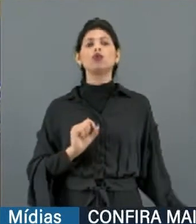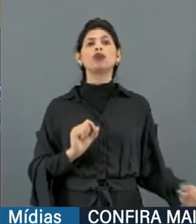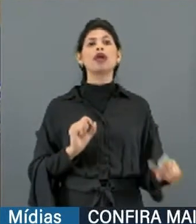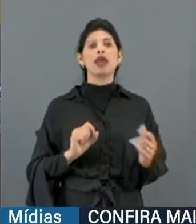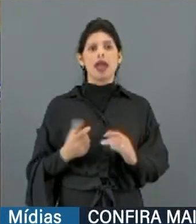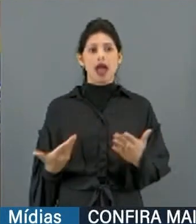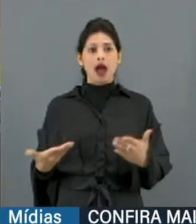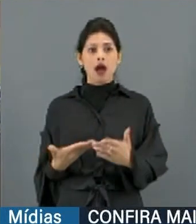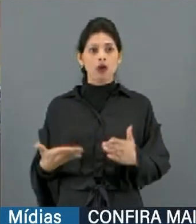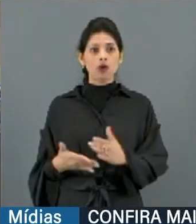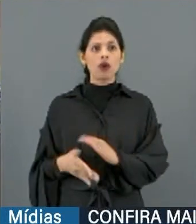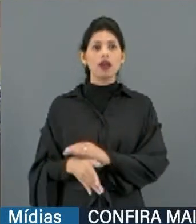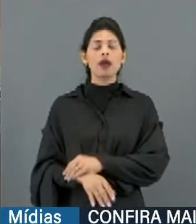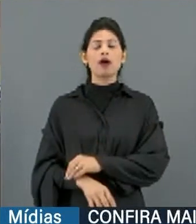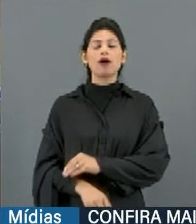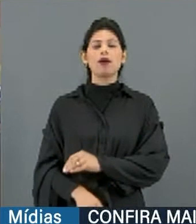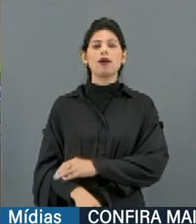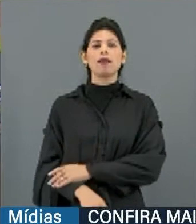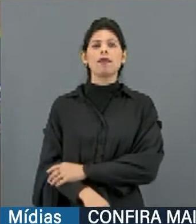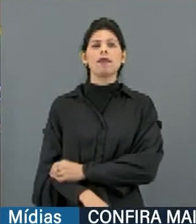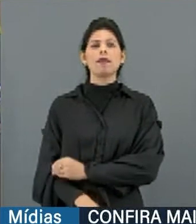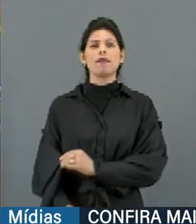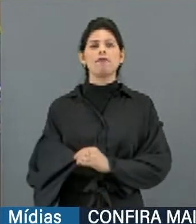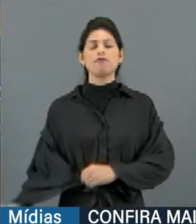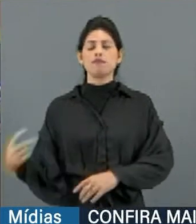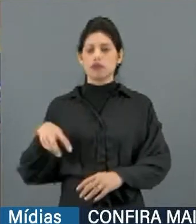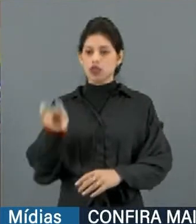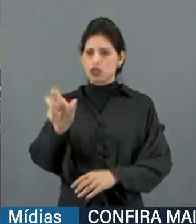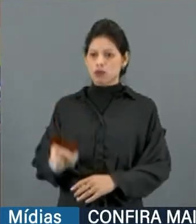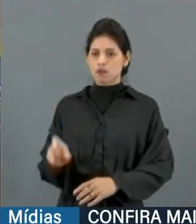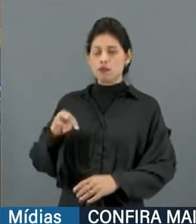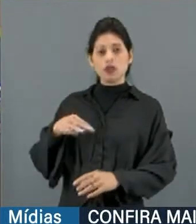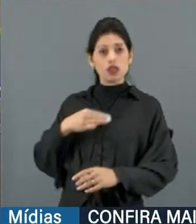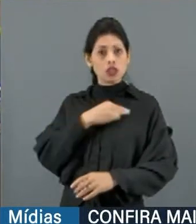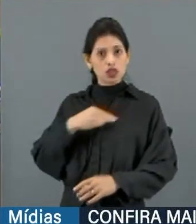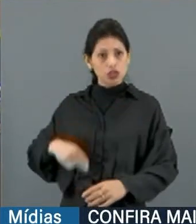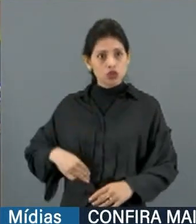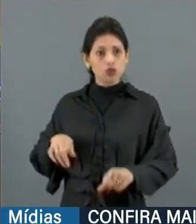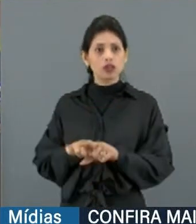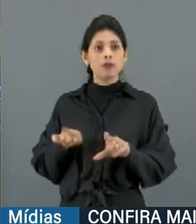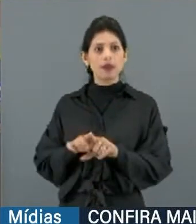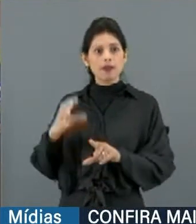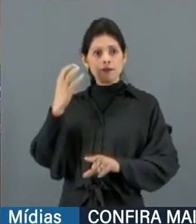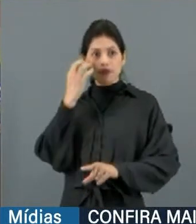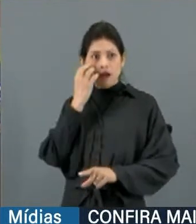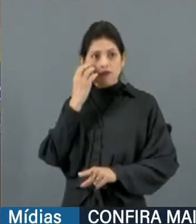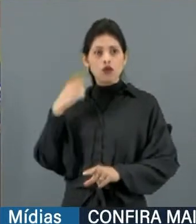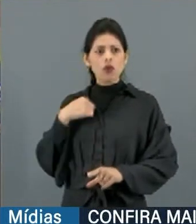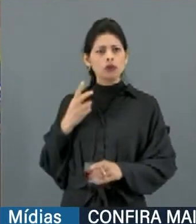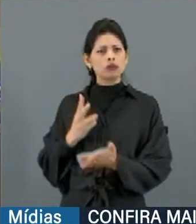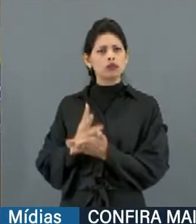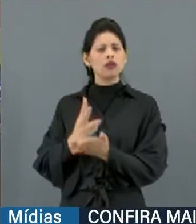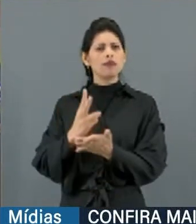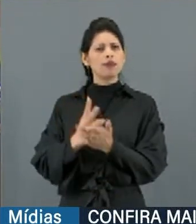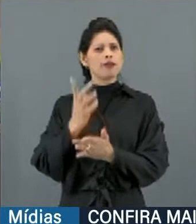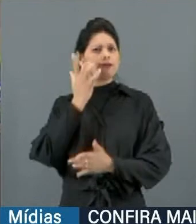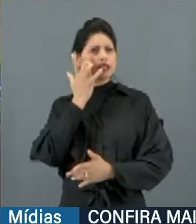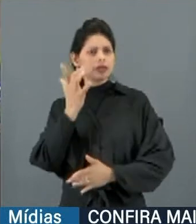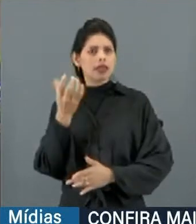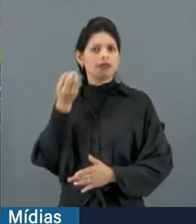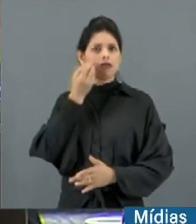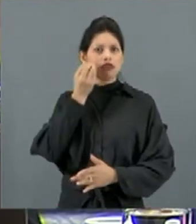que seria meu sucessor. Entreguei relatórios, agi de forma transparente e sempre no sentido de facilitar. Durante a